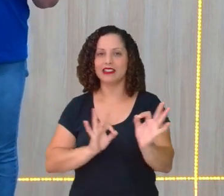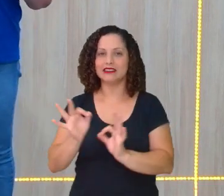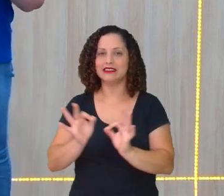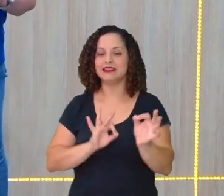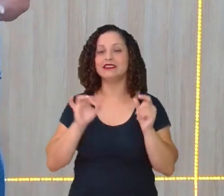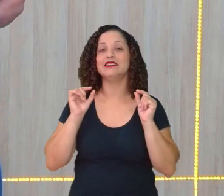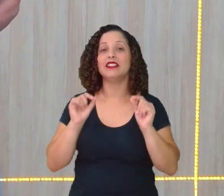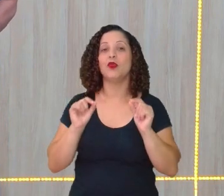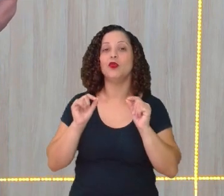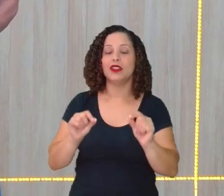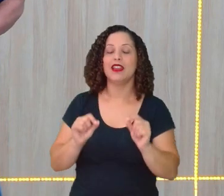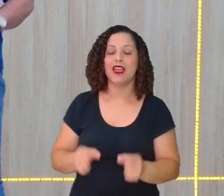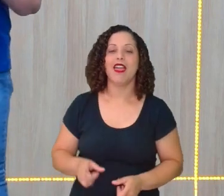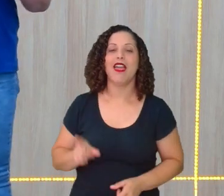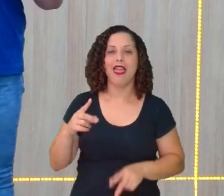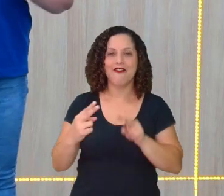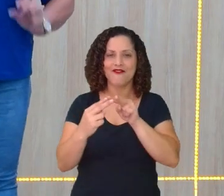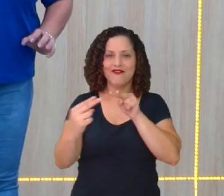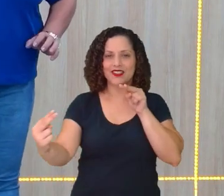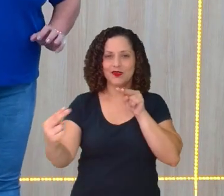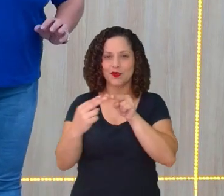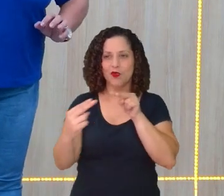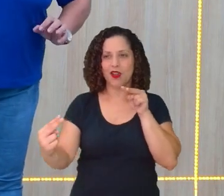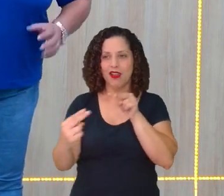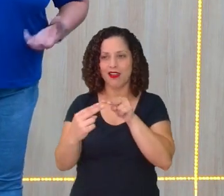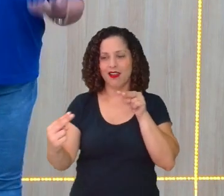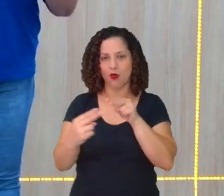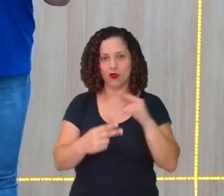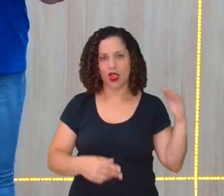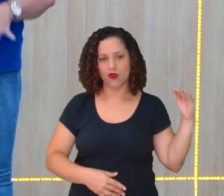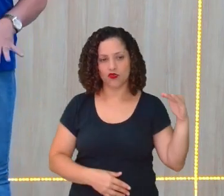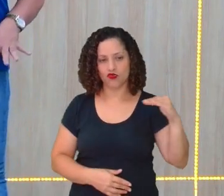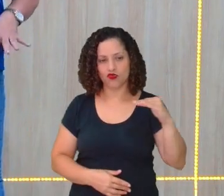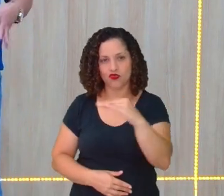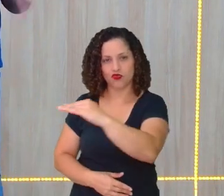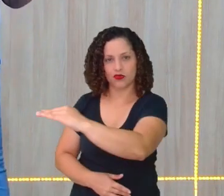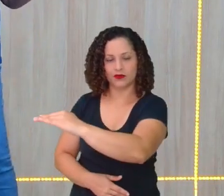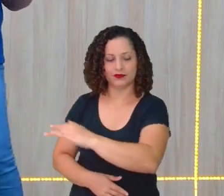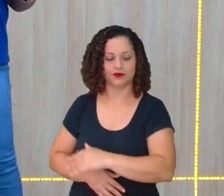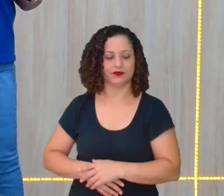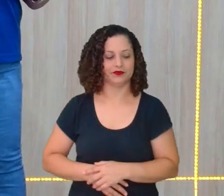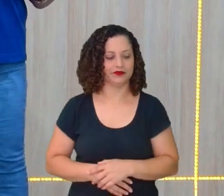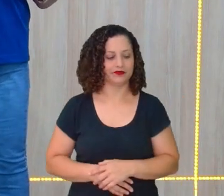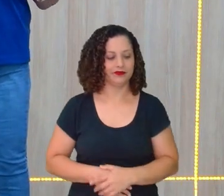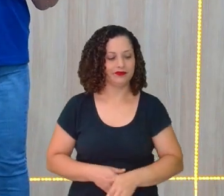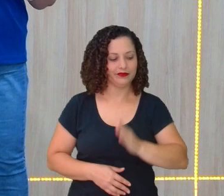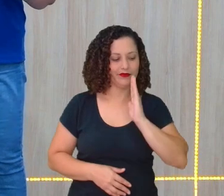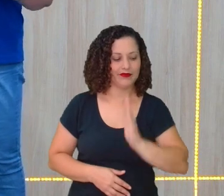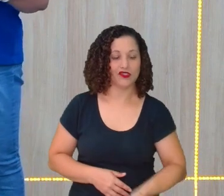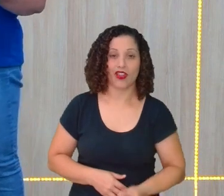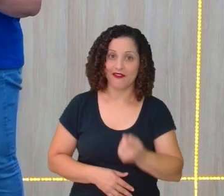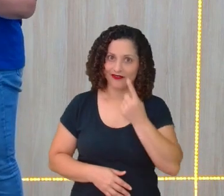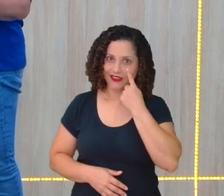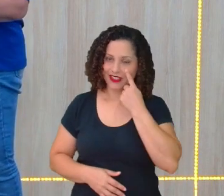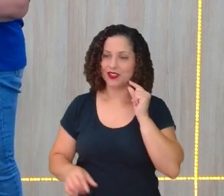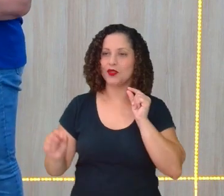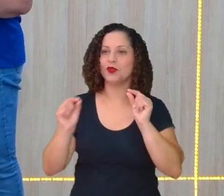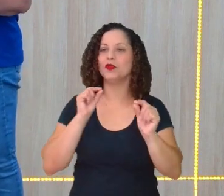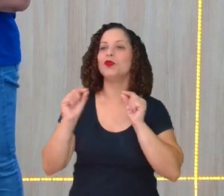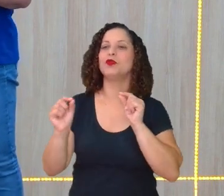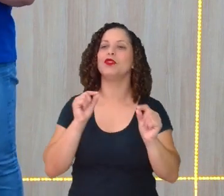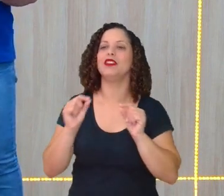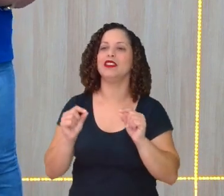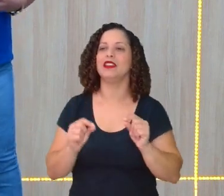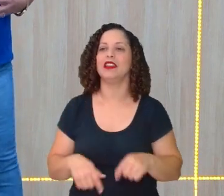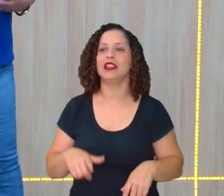uma viagem virtual, não é? Mas o que nós temos mais? Nós já vimos, como a professora Cláudia colocou, nós já vimos a questão aí do